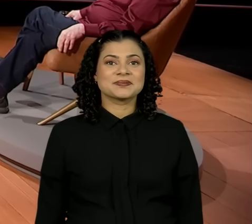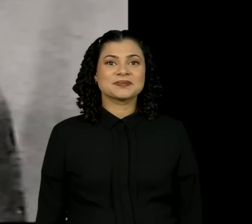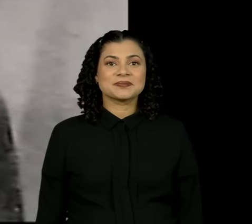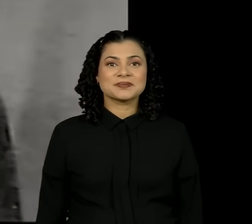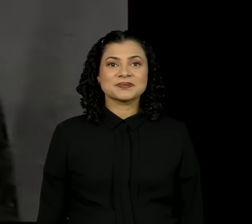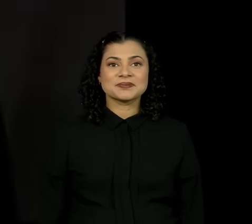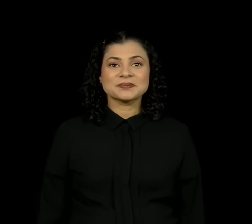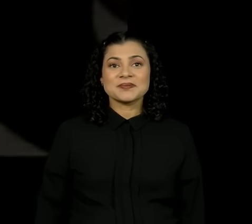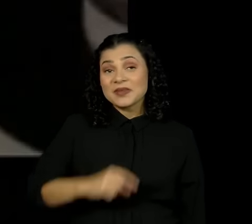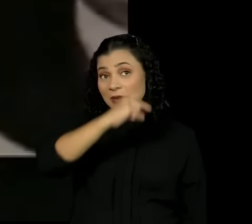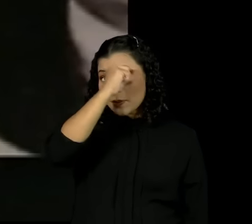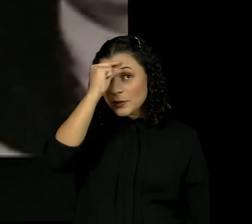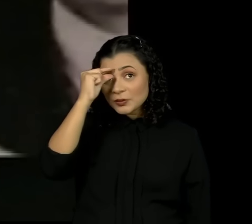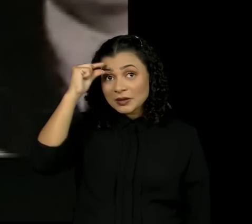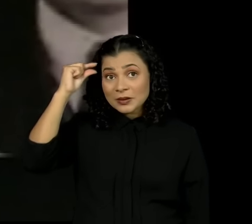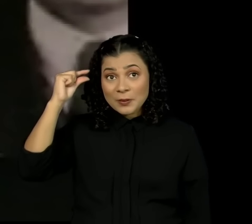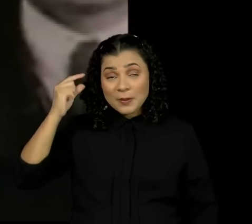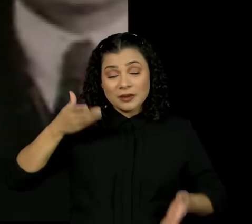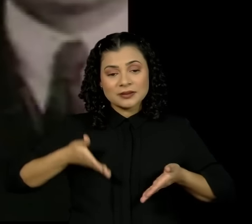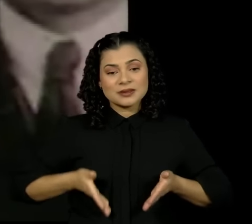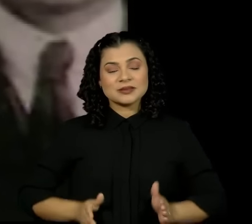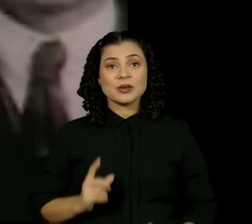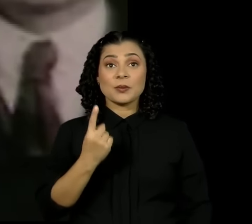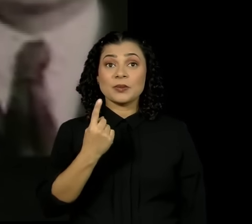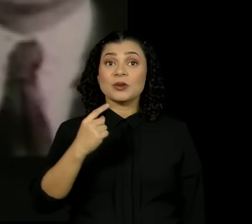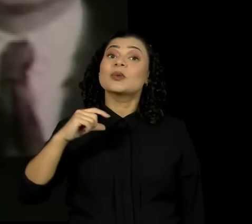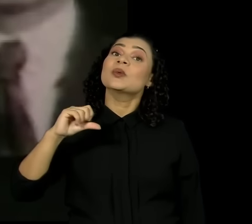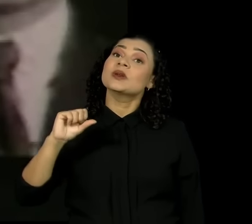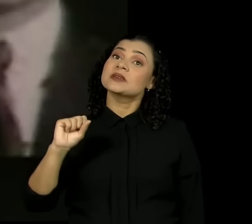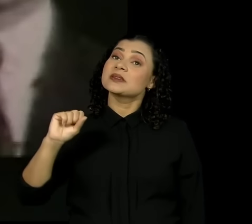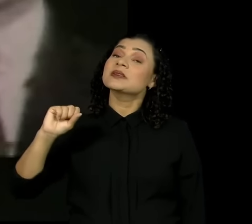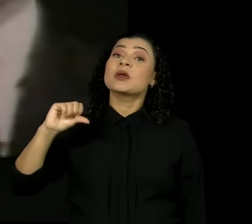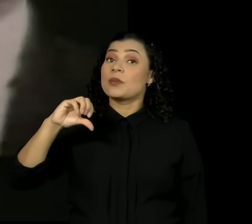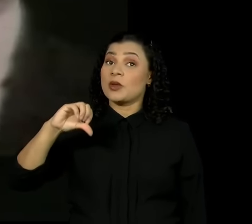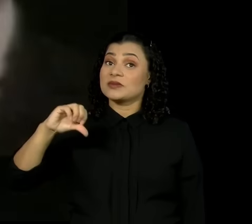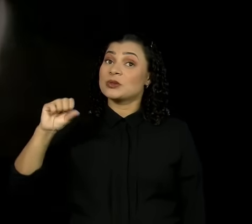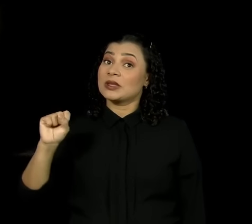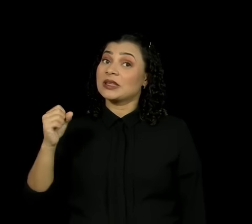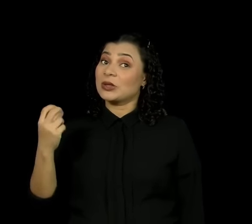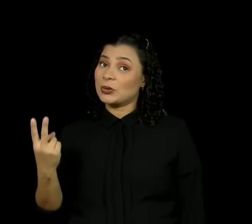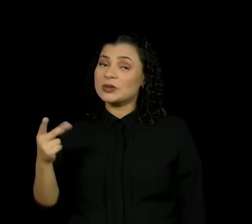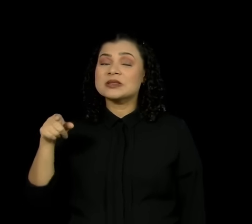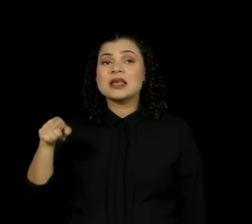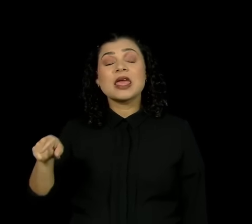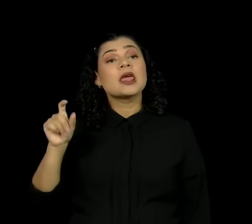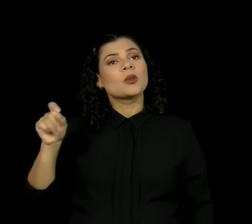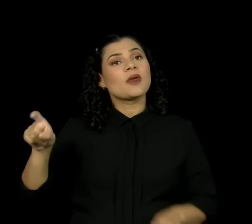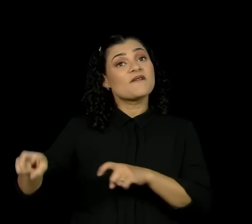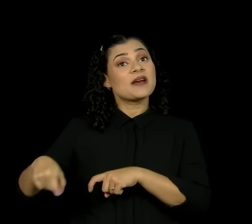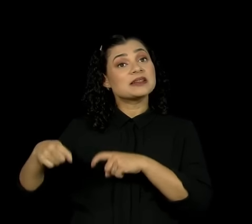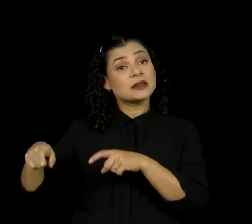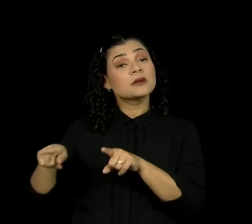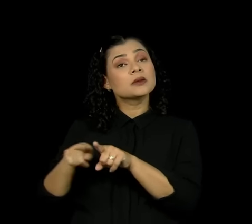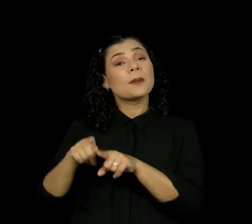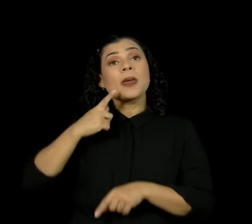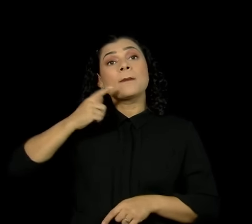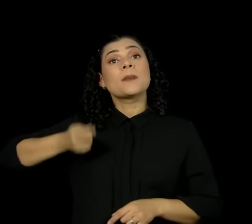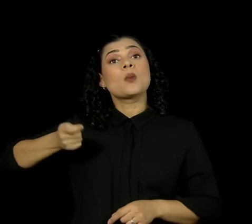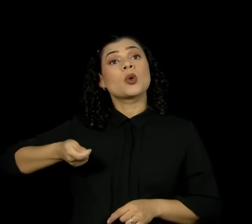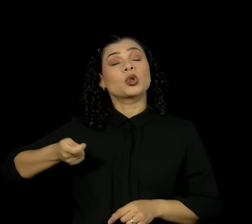Monteiro Lobato, nascido em 1882, foi um promotor público e fazendeiro que, desde